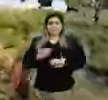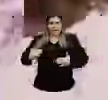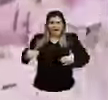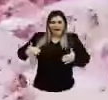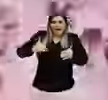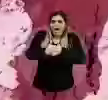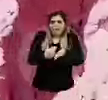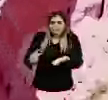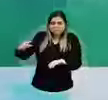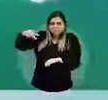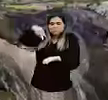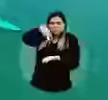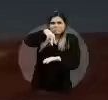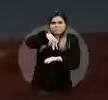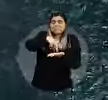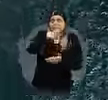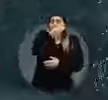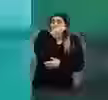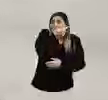Seu próximo destino